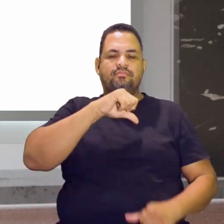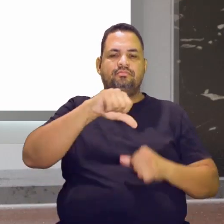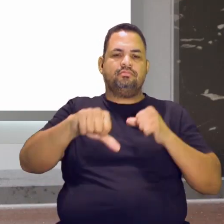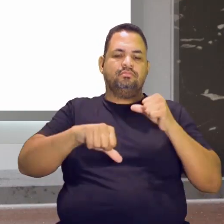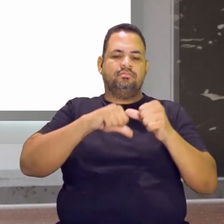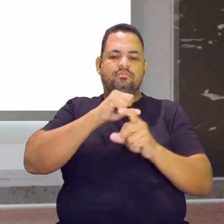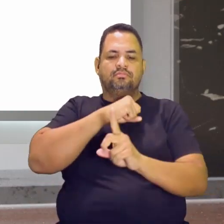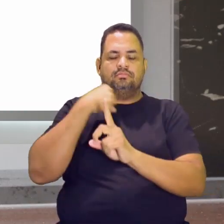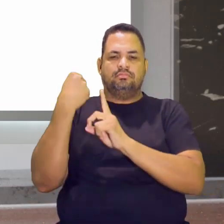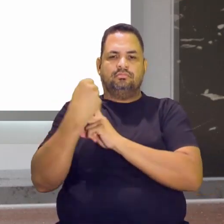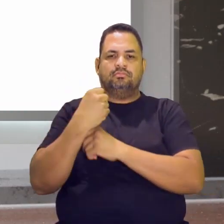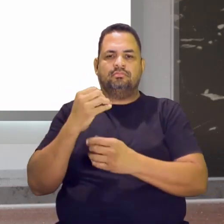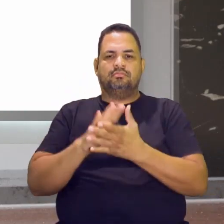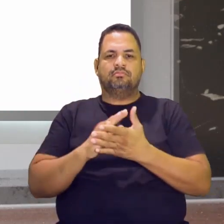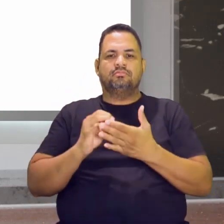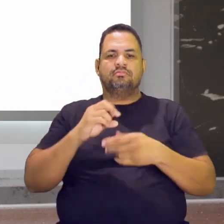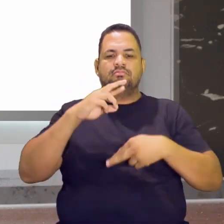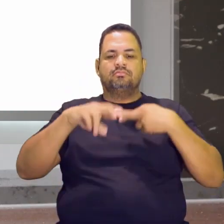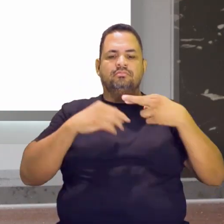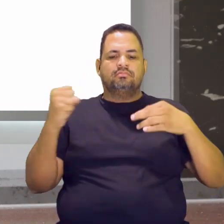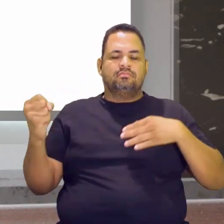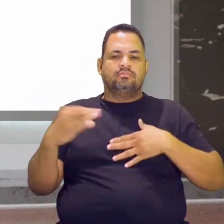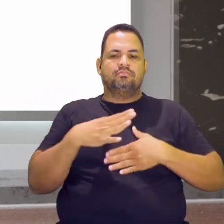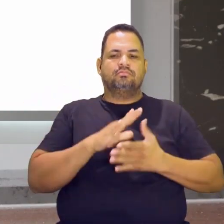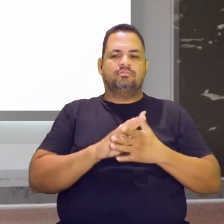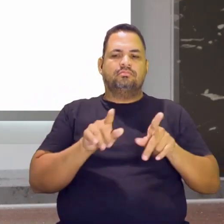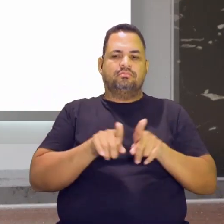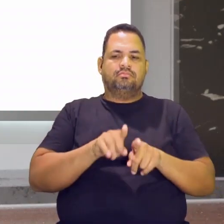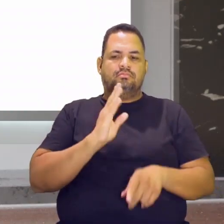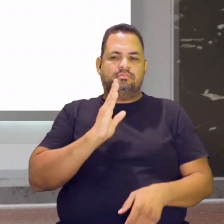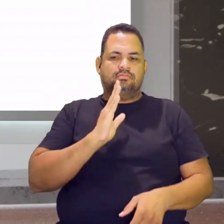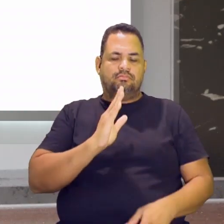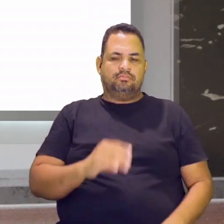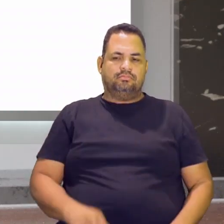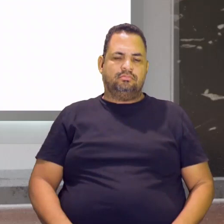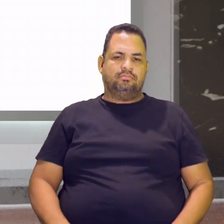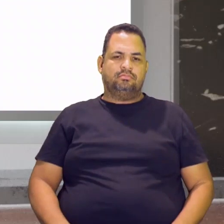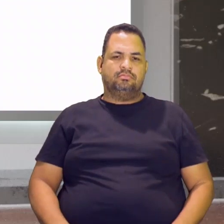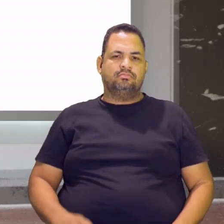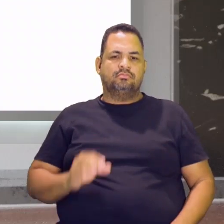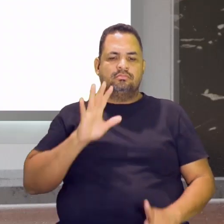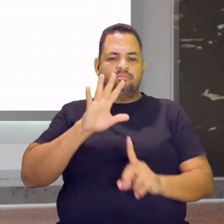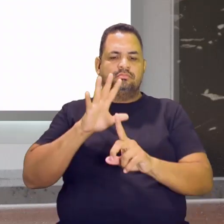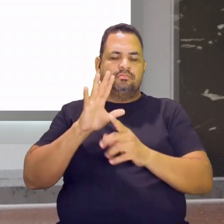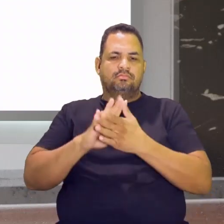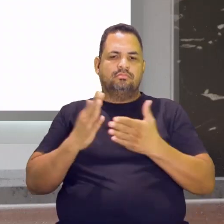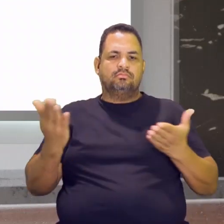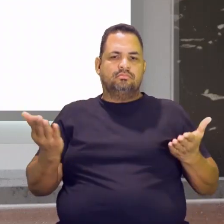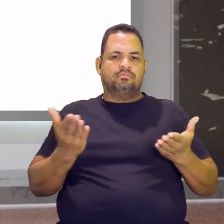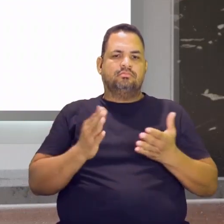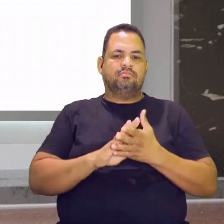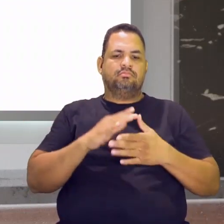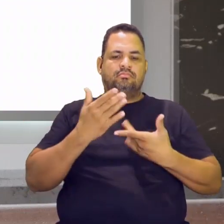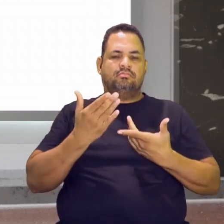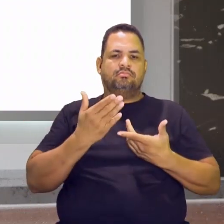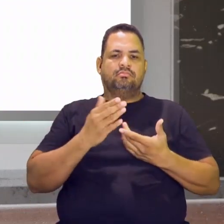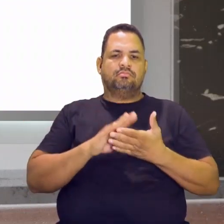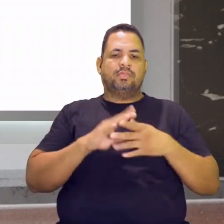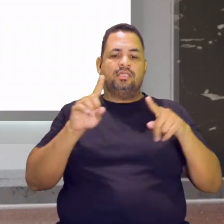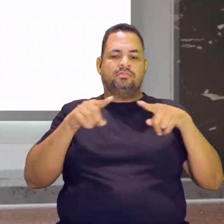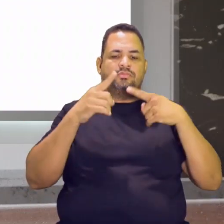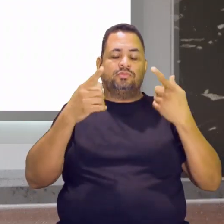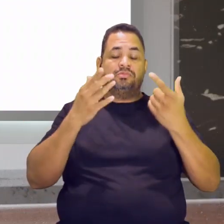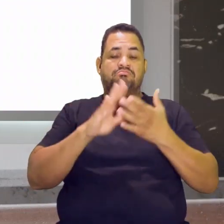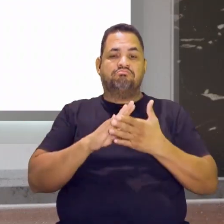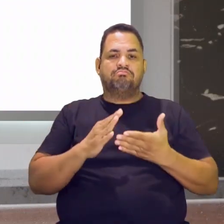mudanças sociais, como no Renascimento, já também foi influenciado nas produções